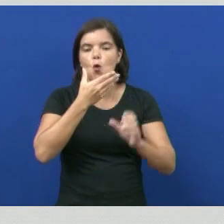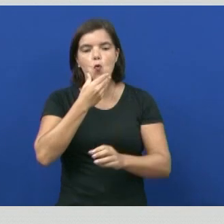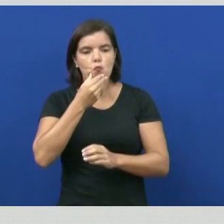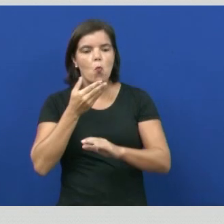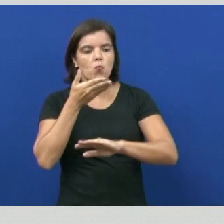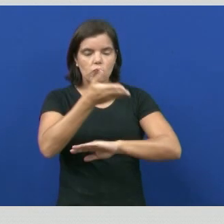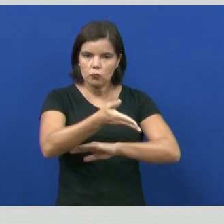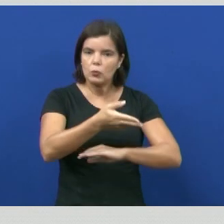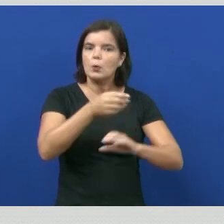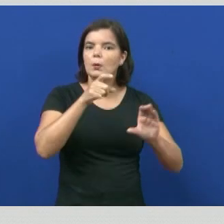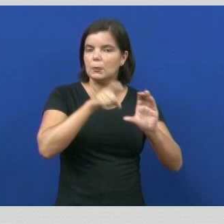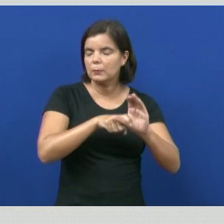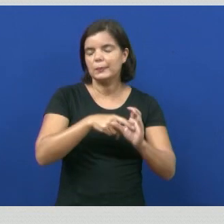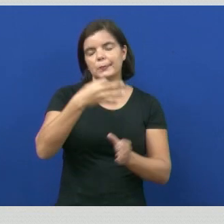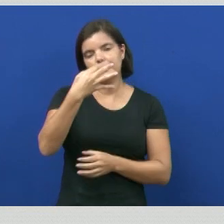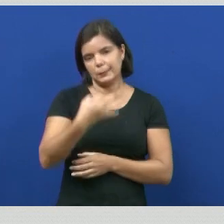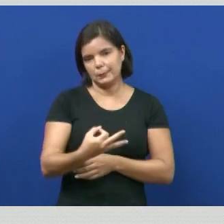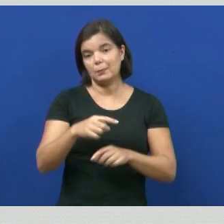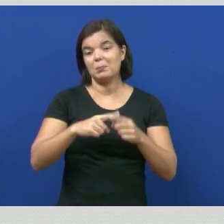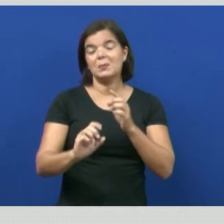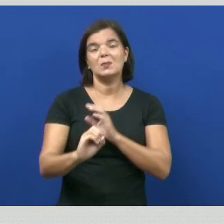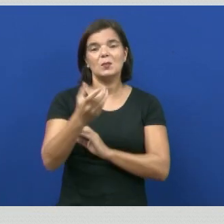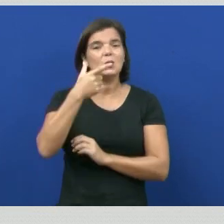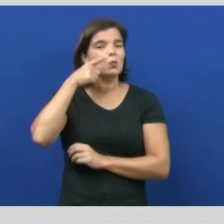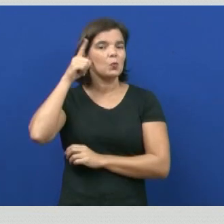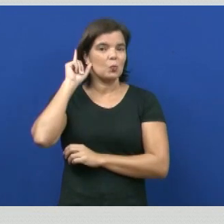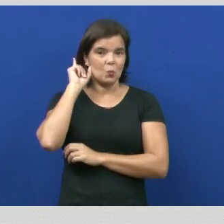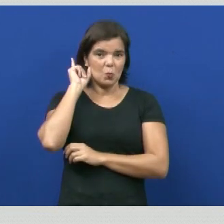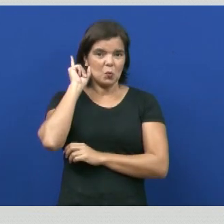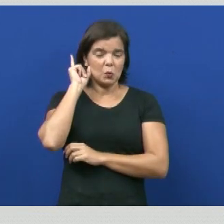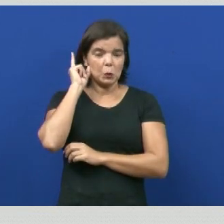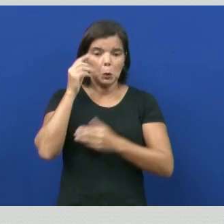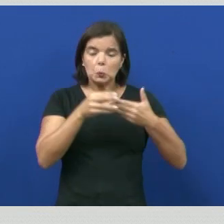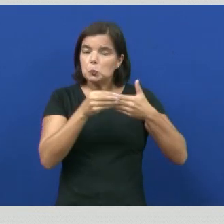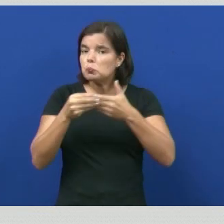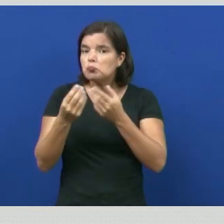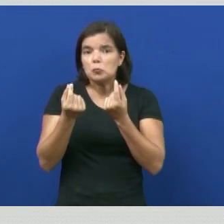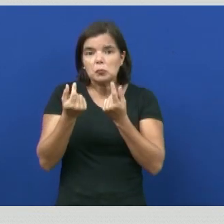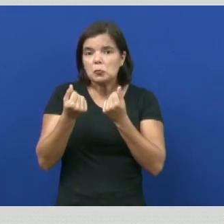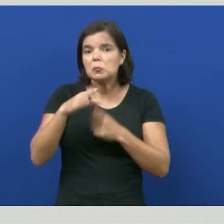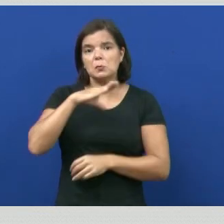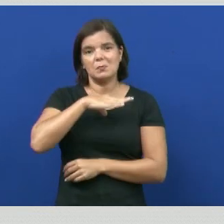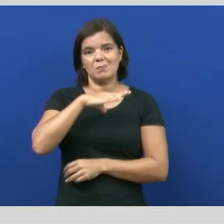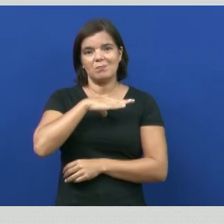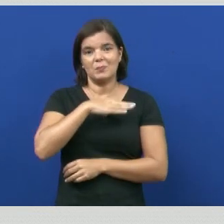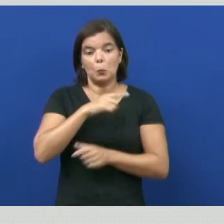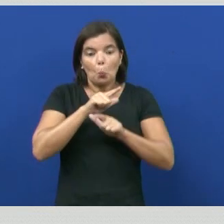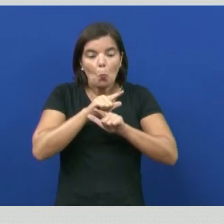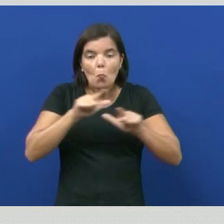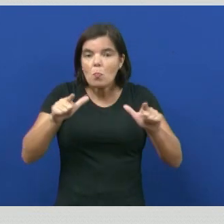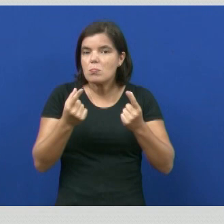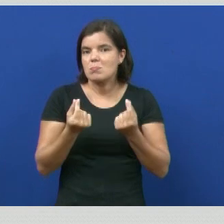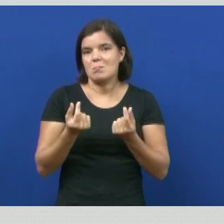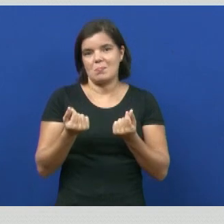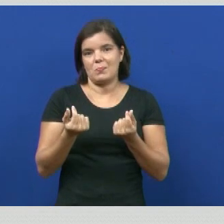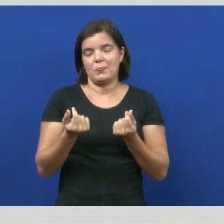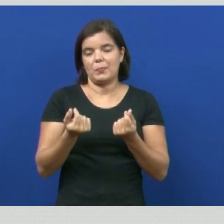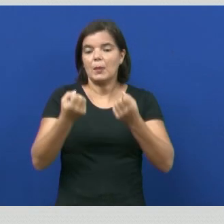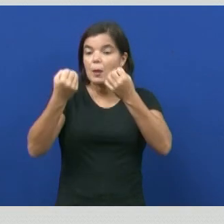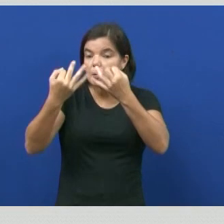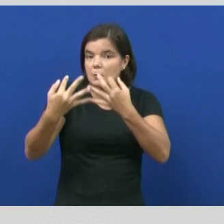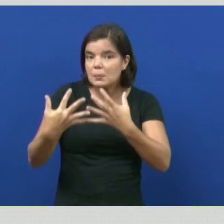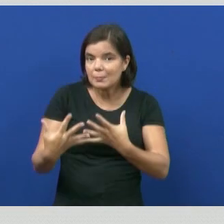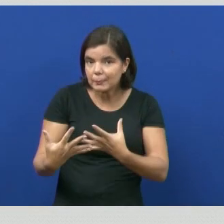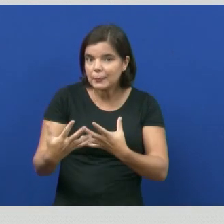com a conta, na certa. Mas acontece que ontem eu não trouxe dinheiro da cidade, estou a nenhum. Explique